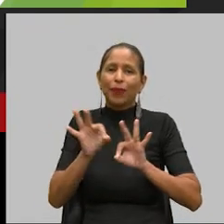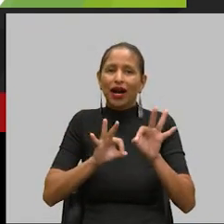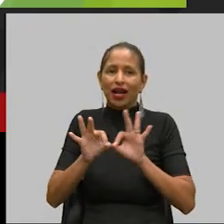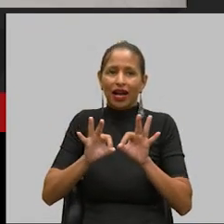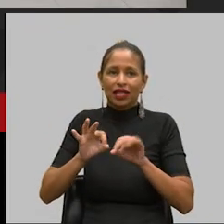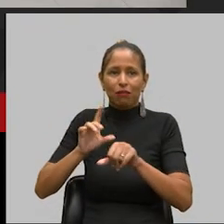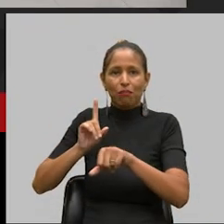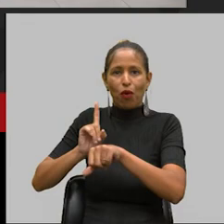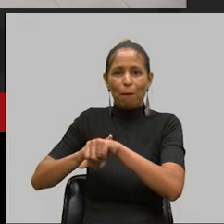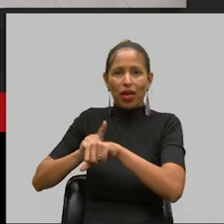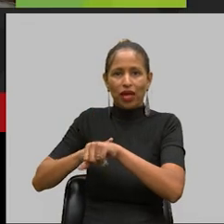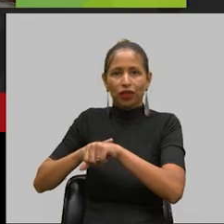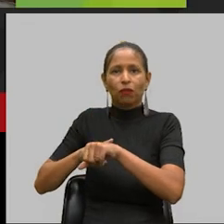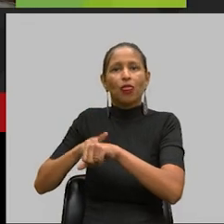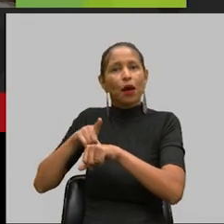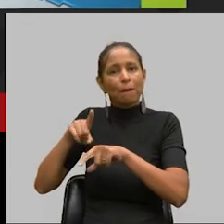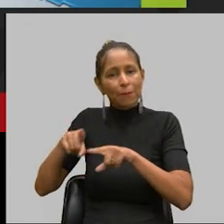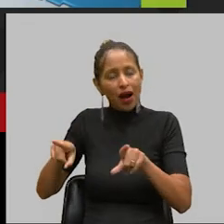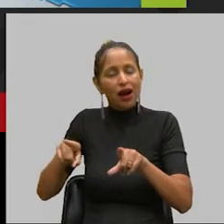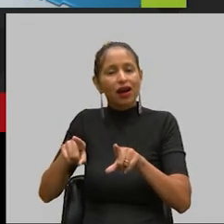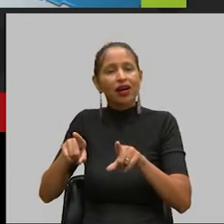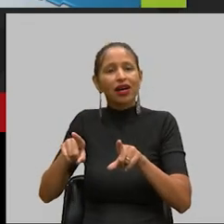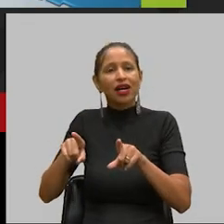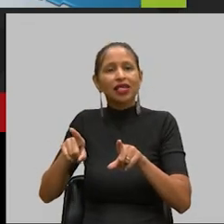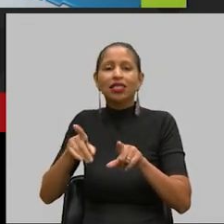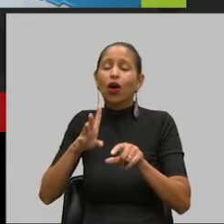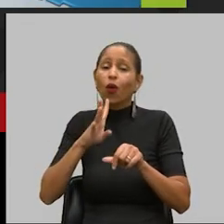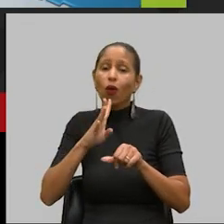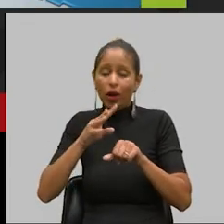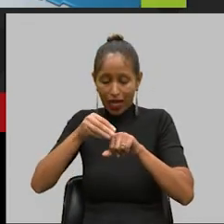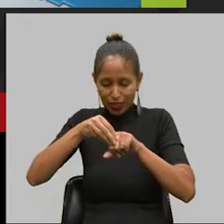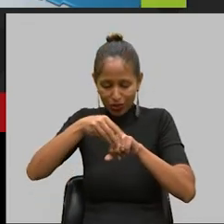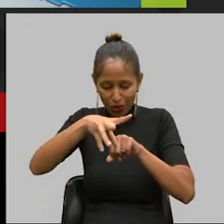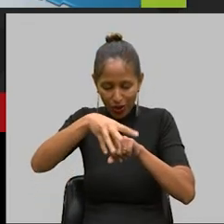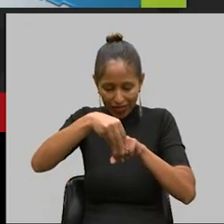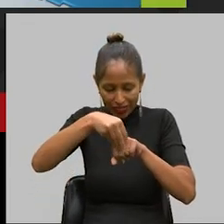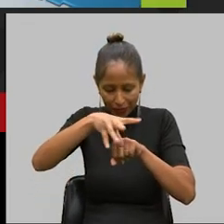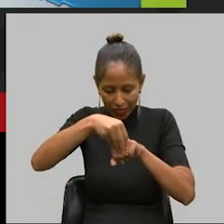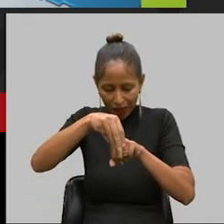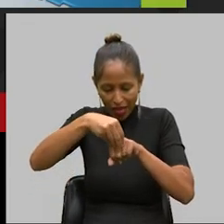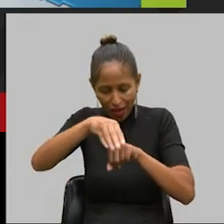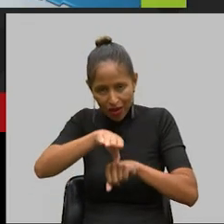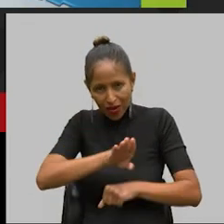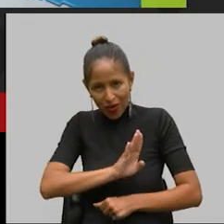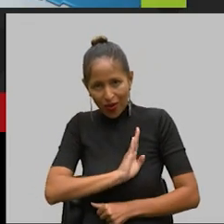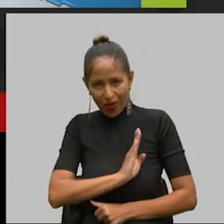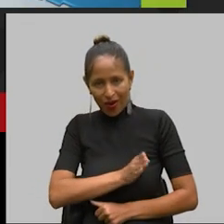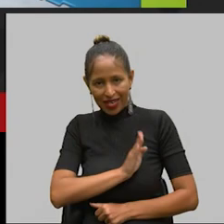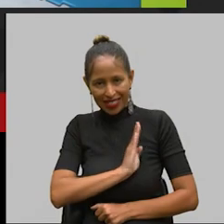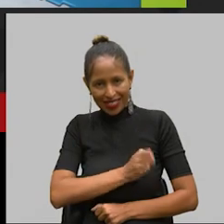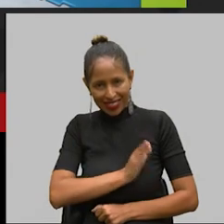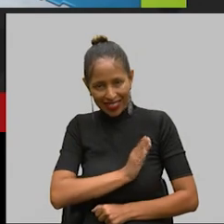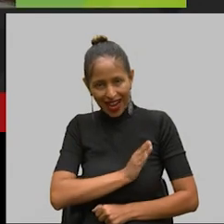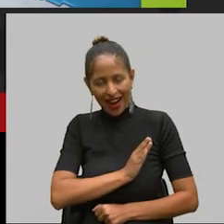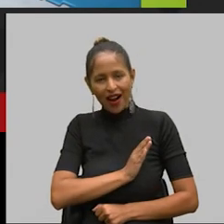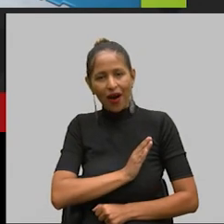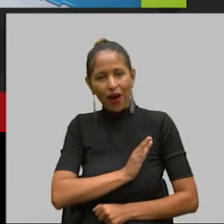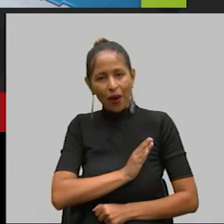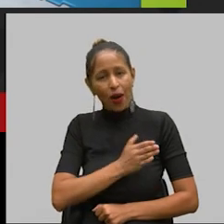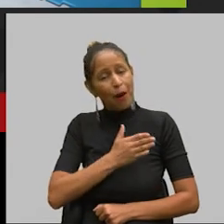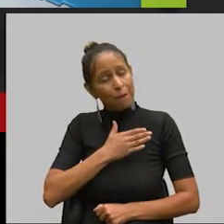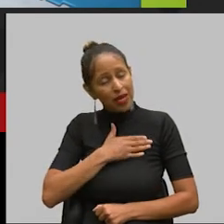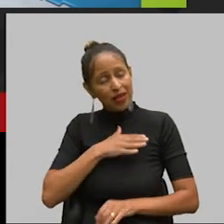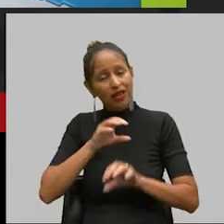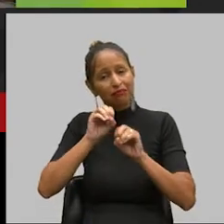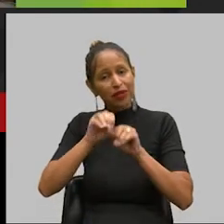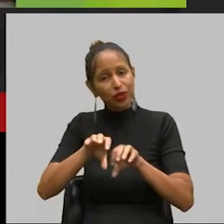esse momento mas é o que esse conhecimento ele vem do coração ele vem da Educação